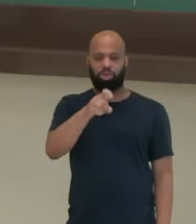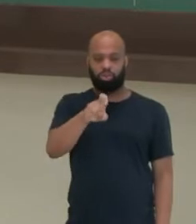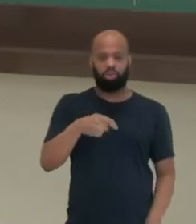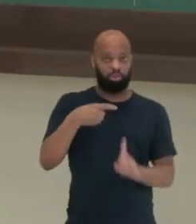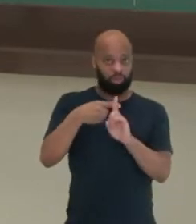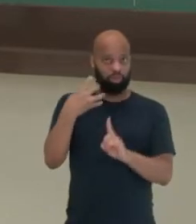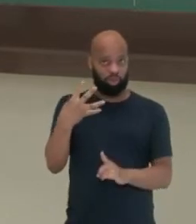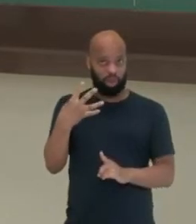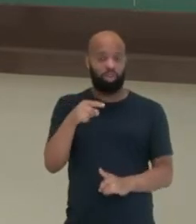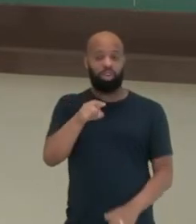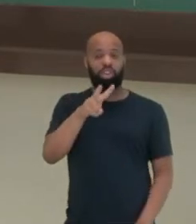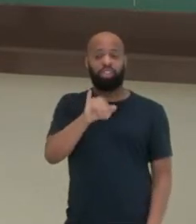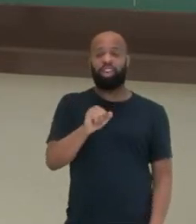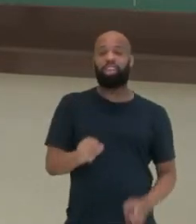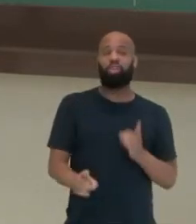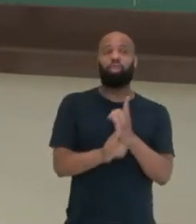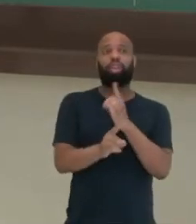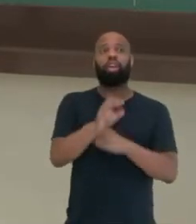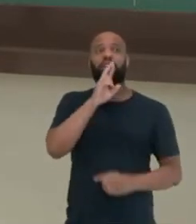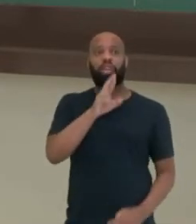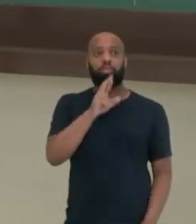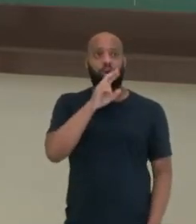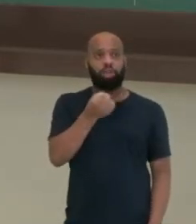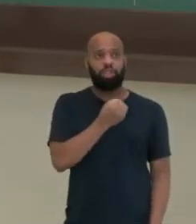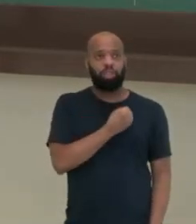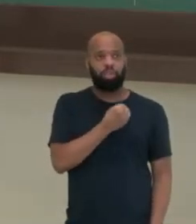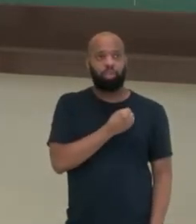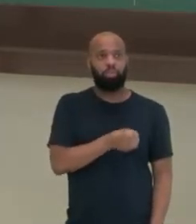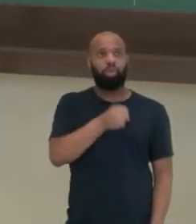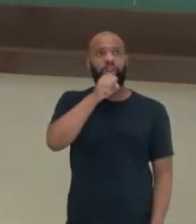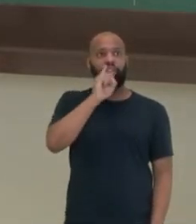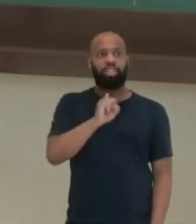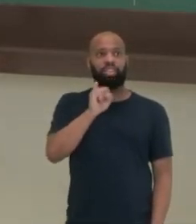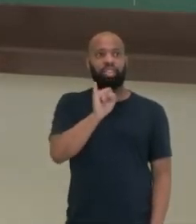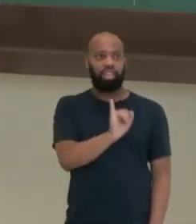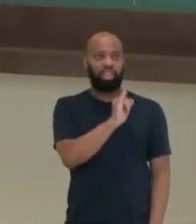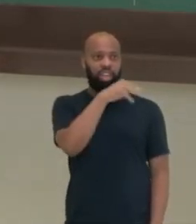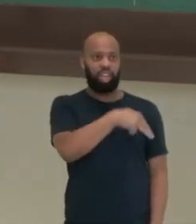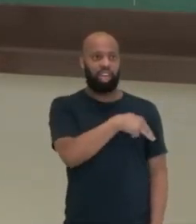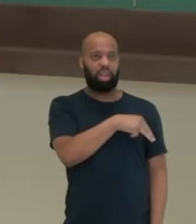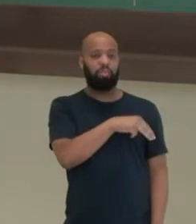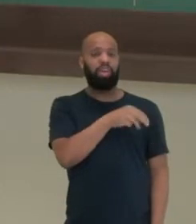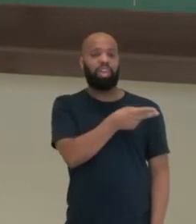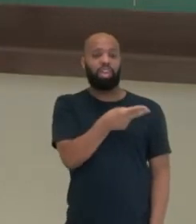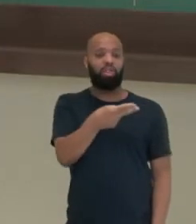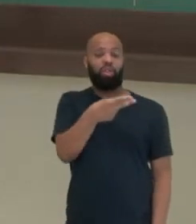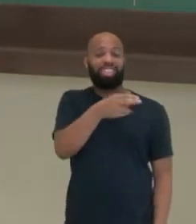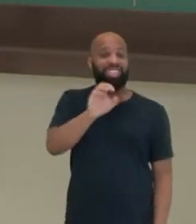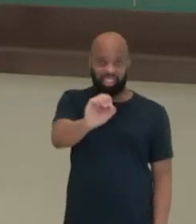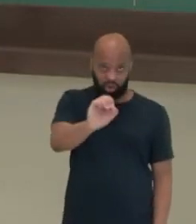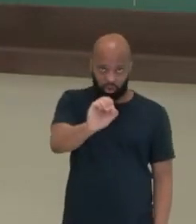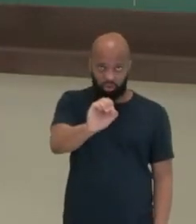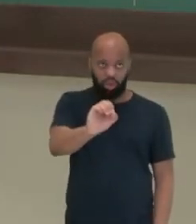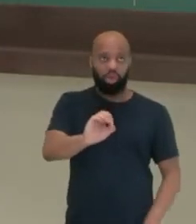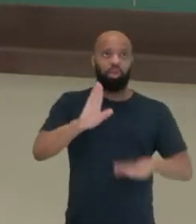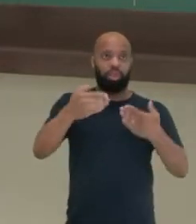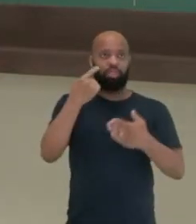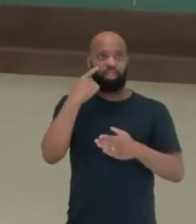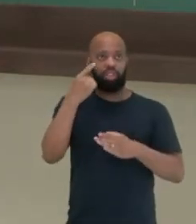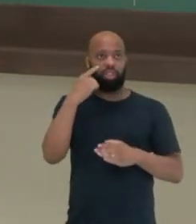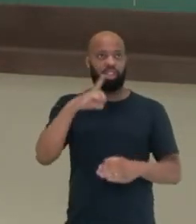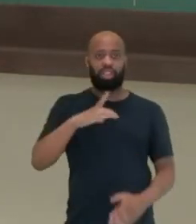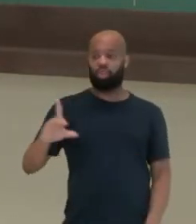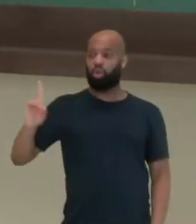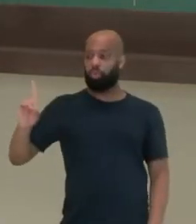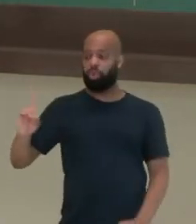mais 4, determine qual é o número real x, cuja imagem por essa função é zero. Então, lembrando,